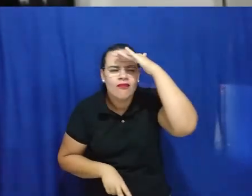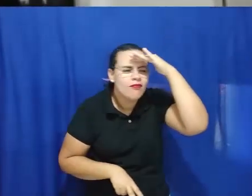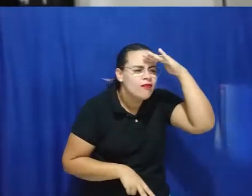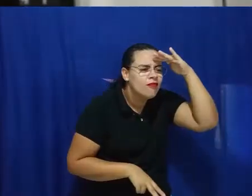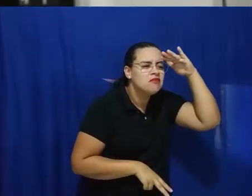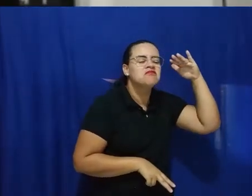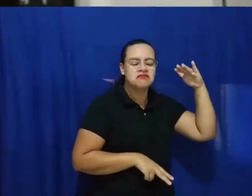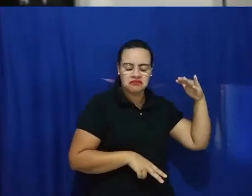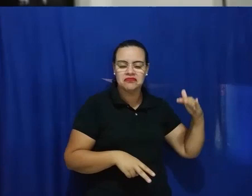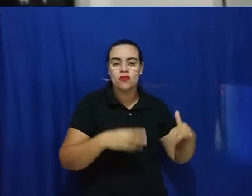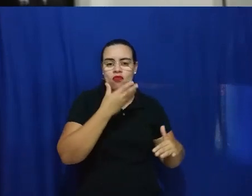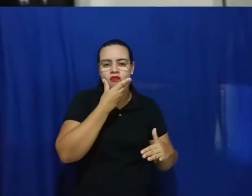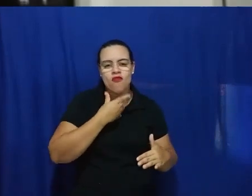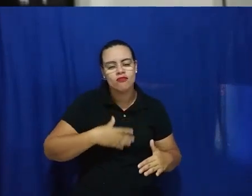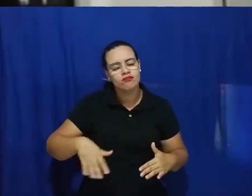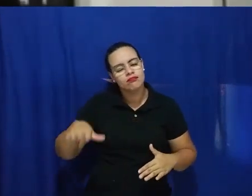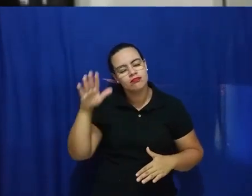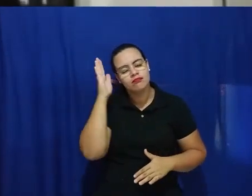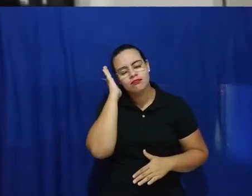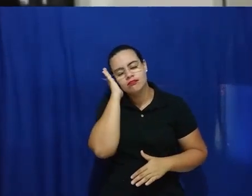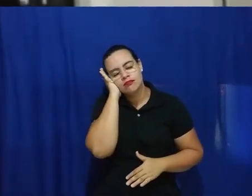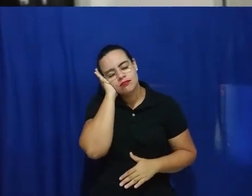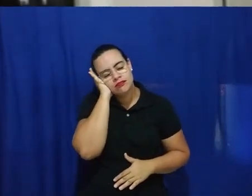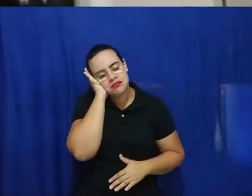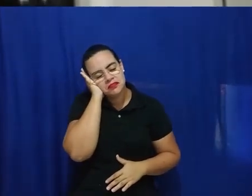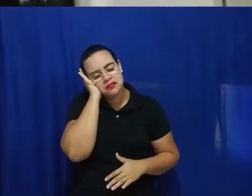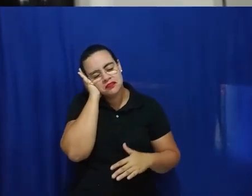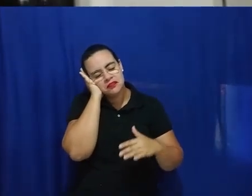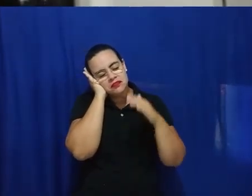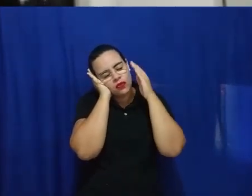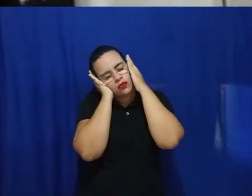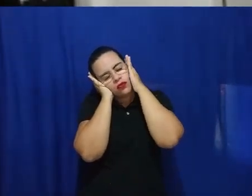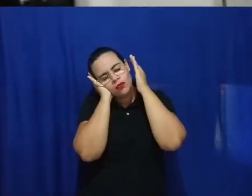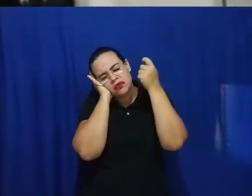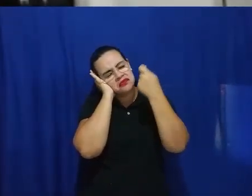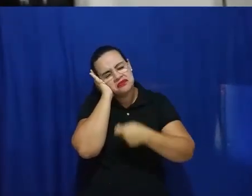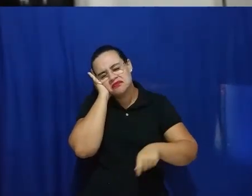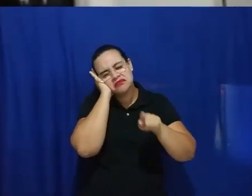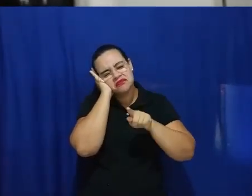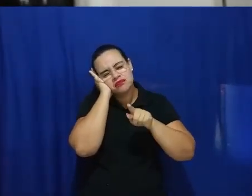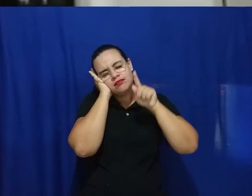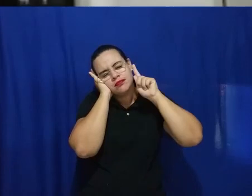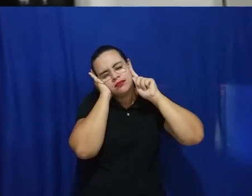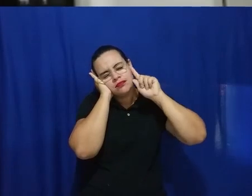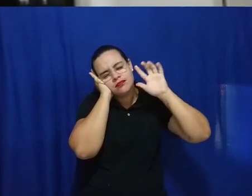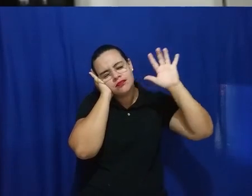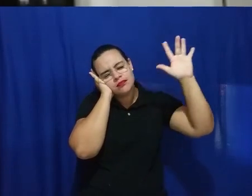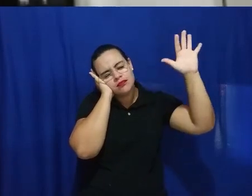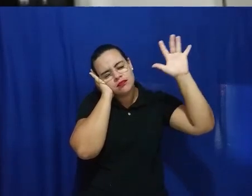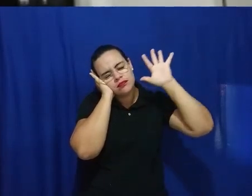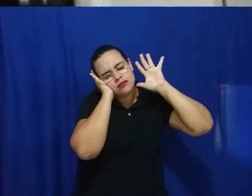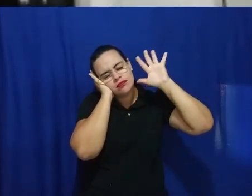pode alcançar. E assim adormece esse homem que nunca precisa